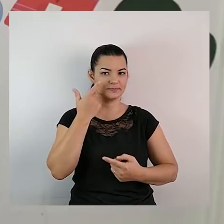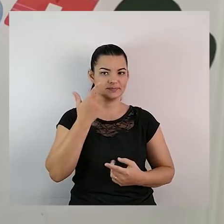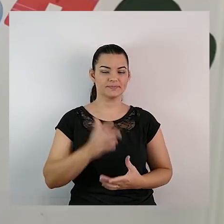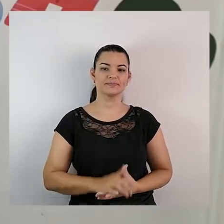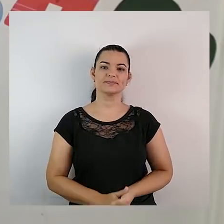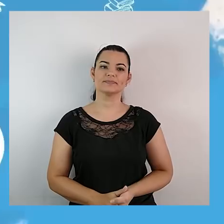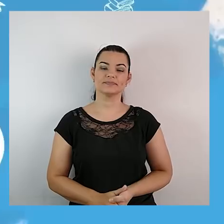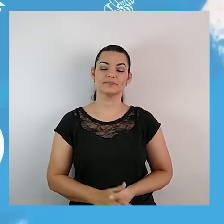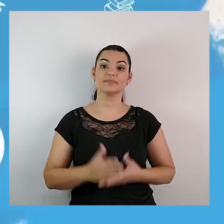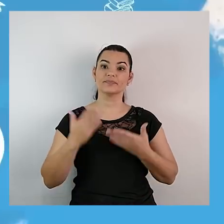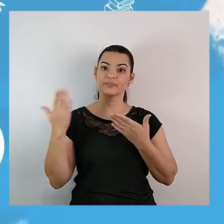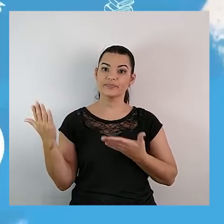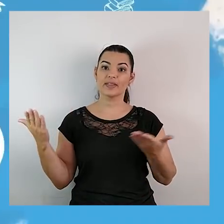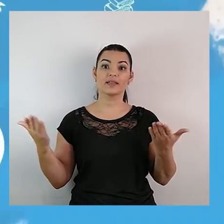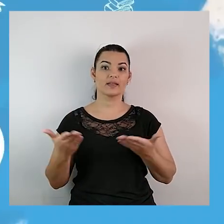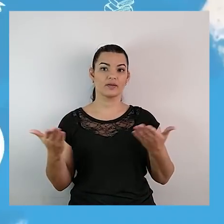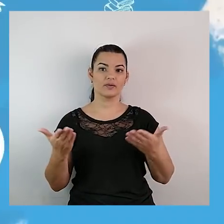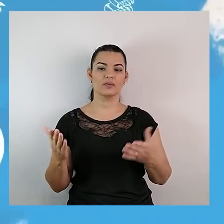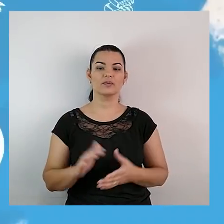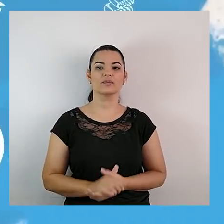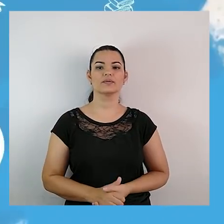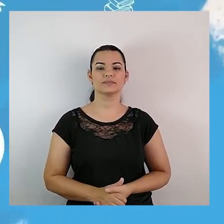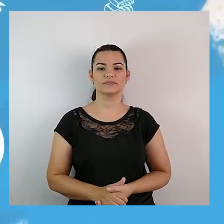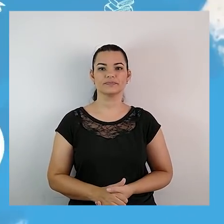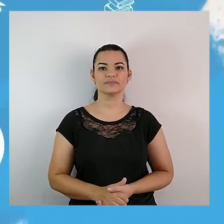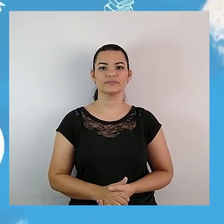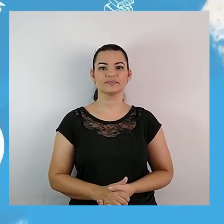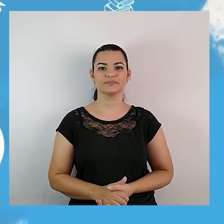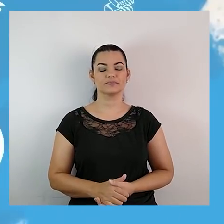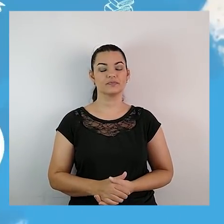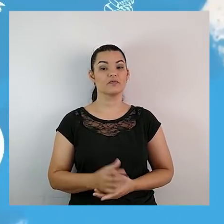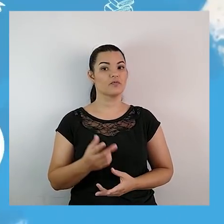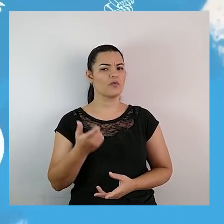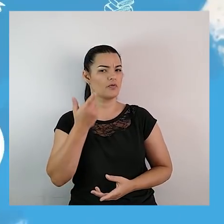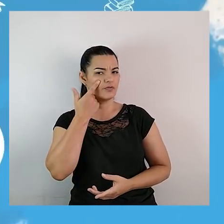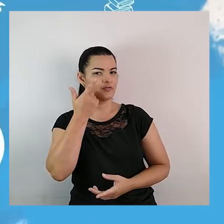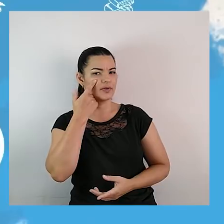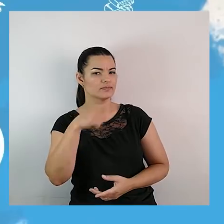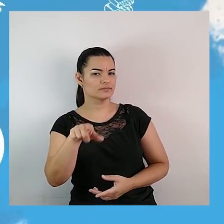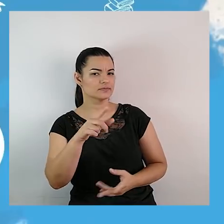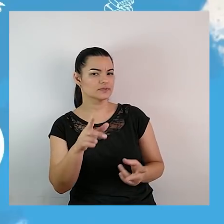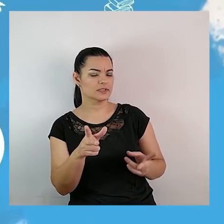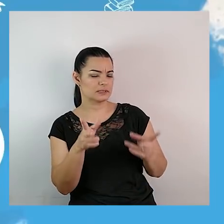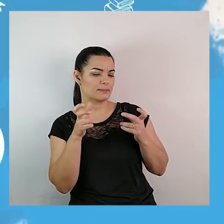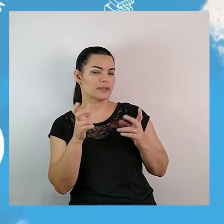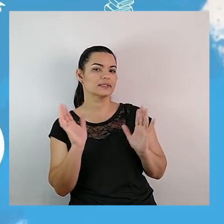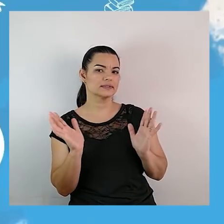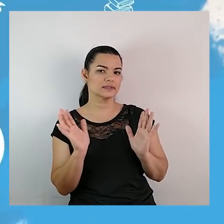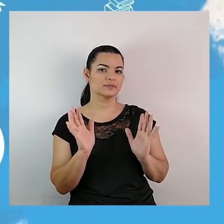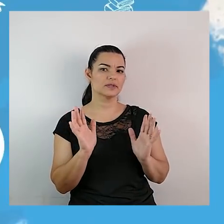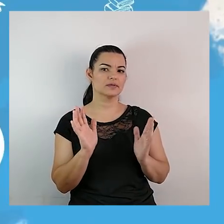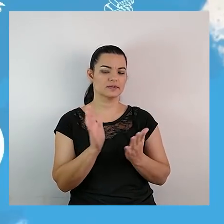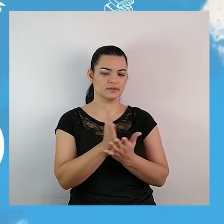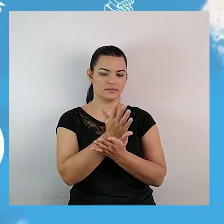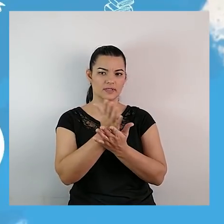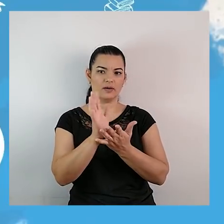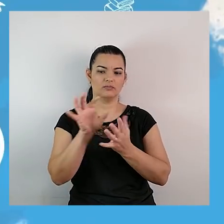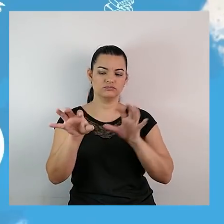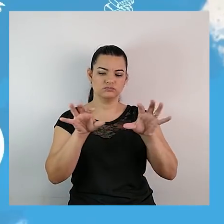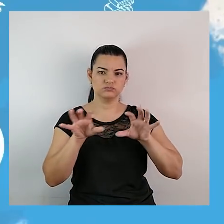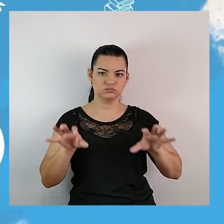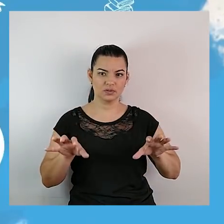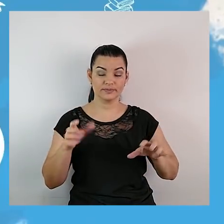vou te mostrar. Então, agora, vamos ver se vocês perceberam direitinho essa